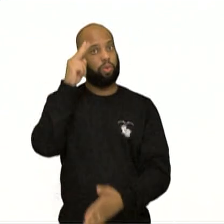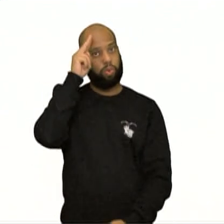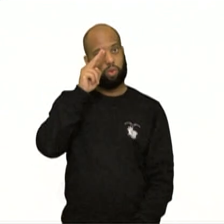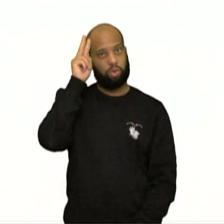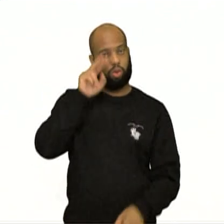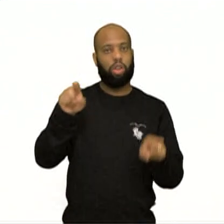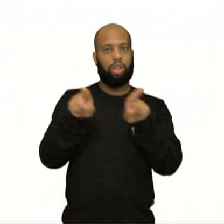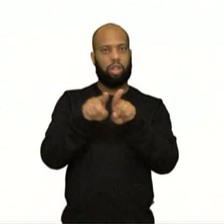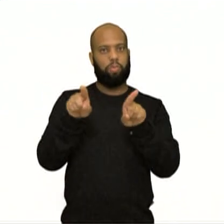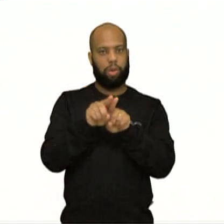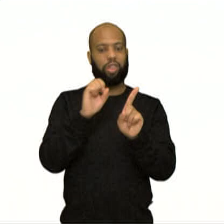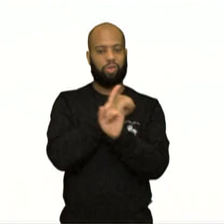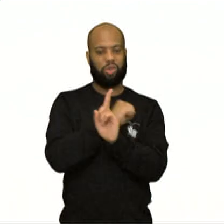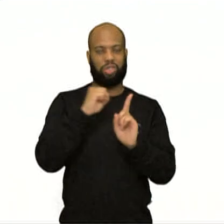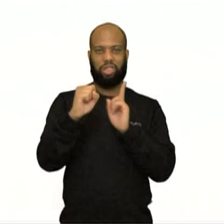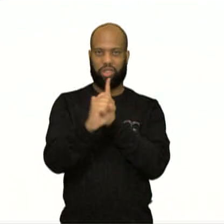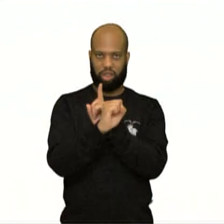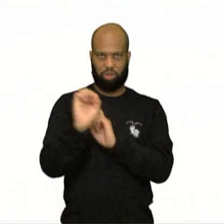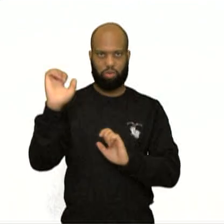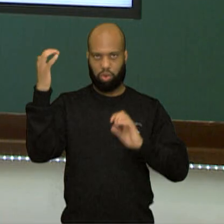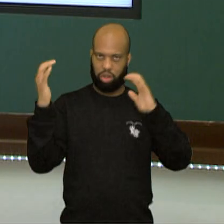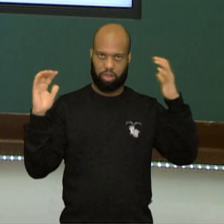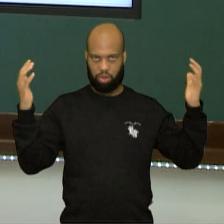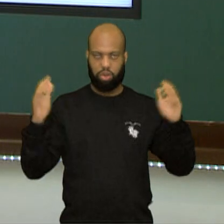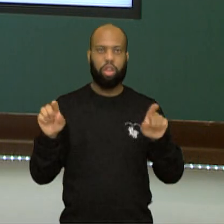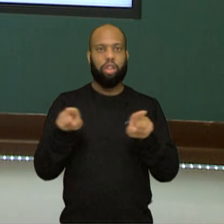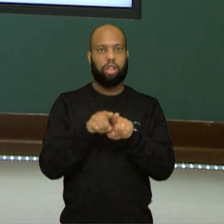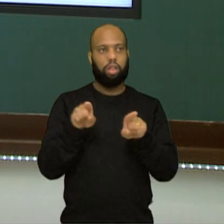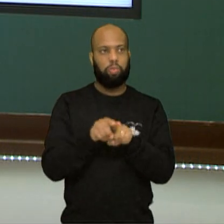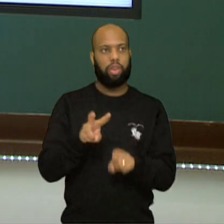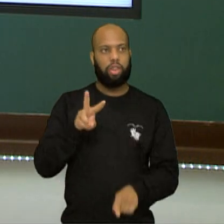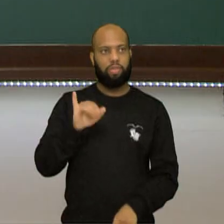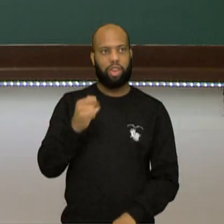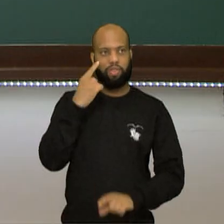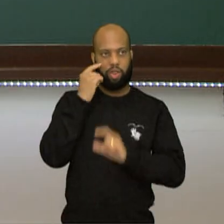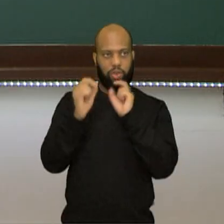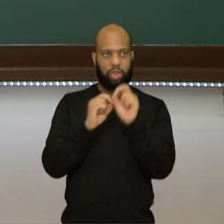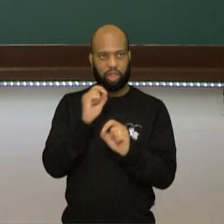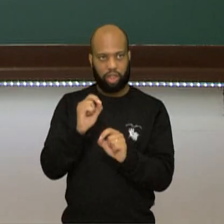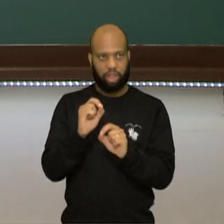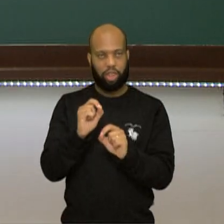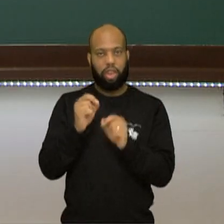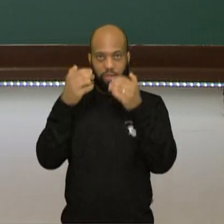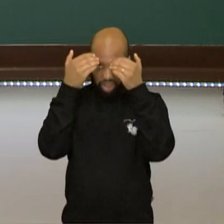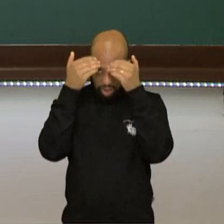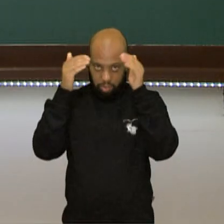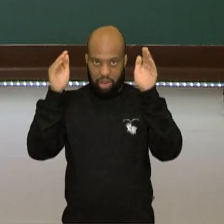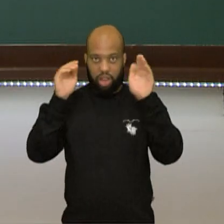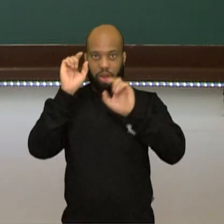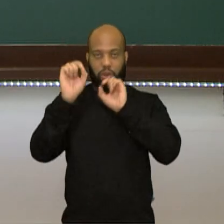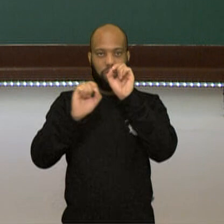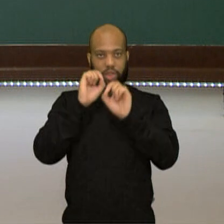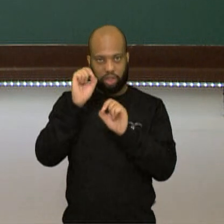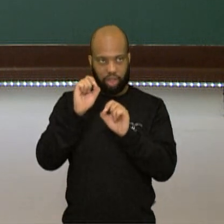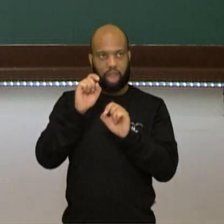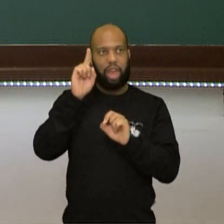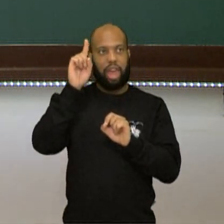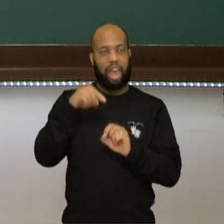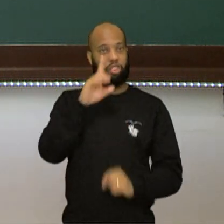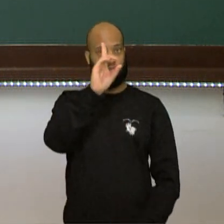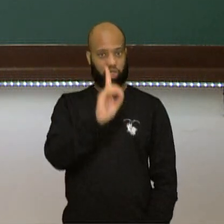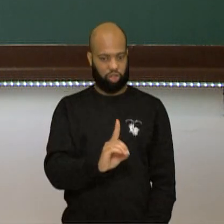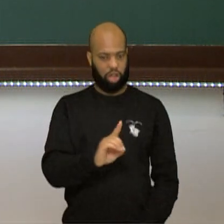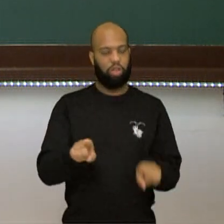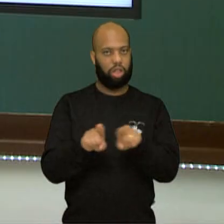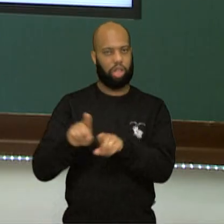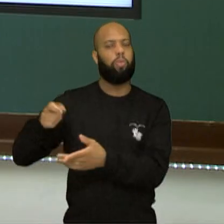sociais. E, por último, vamos ampliar a compreensão dos direitos e deveres. Isso aí, ampliar a compreensão dos